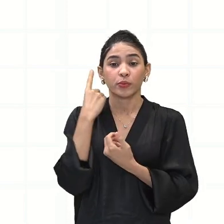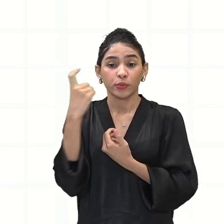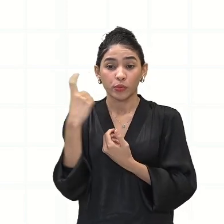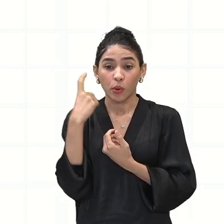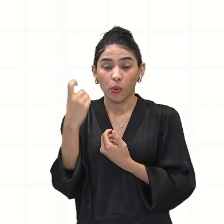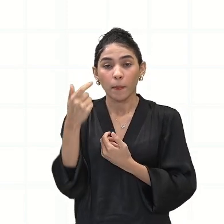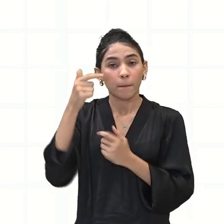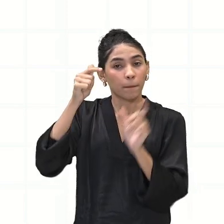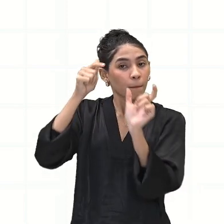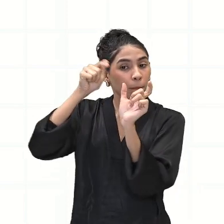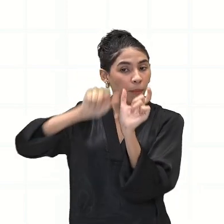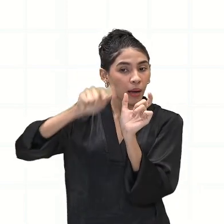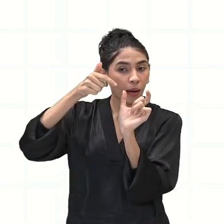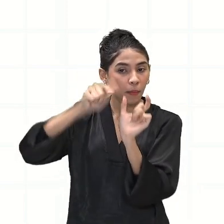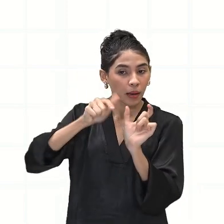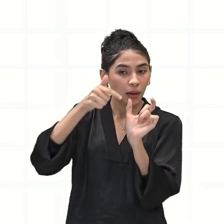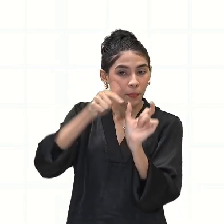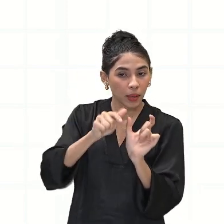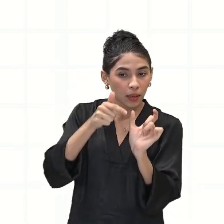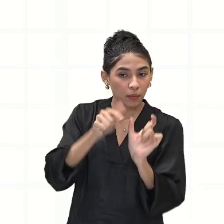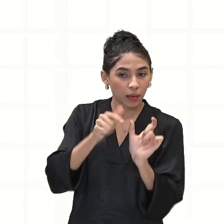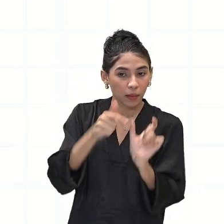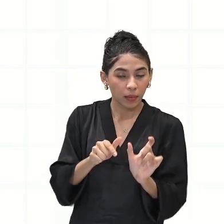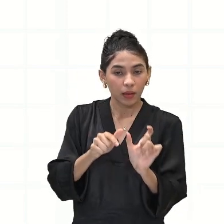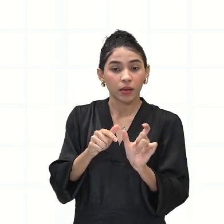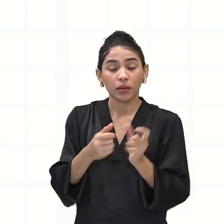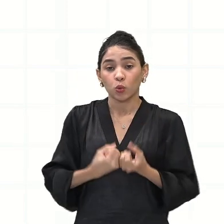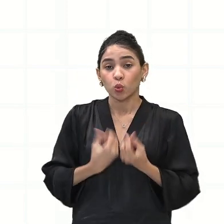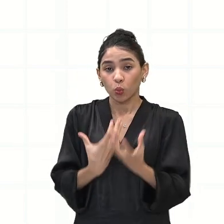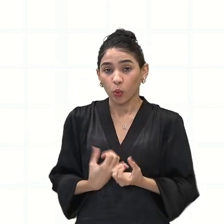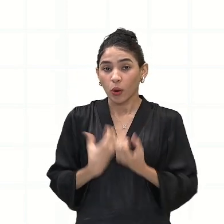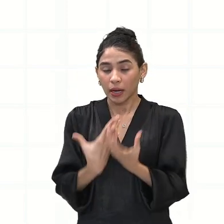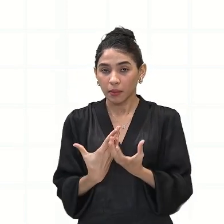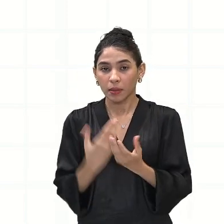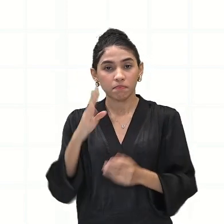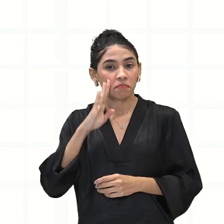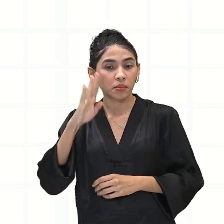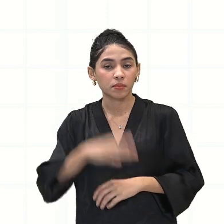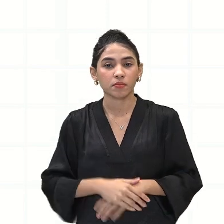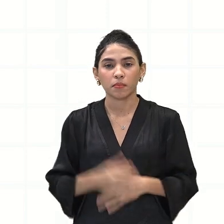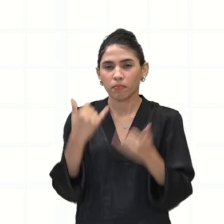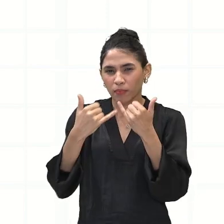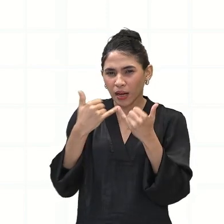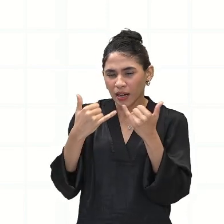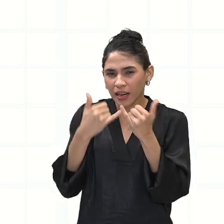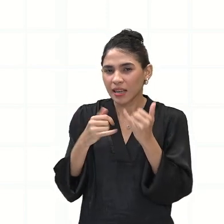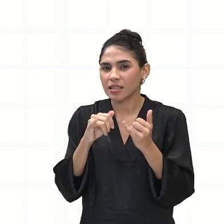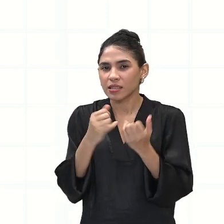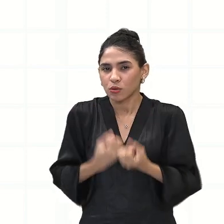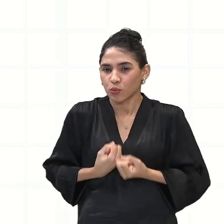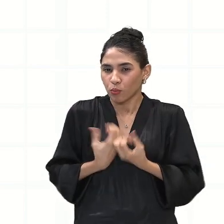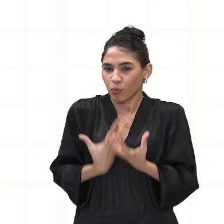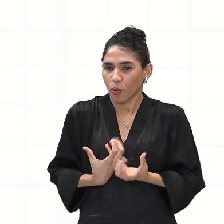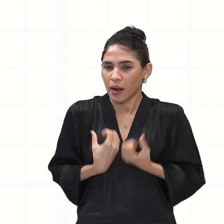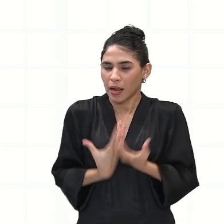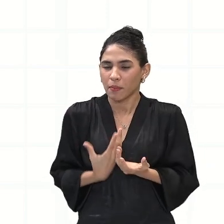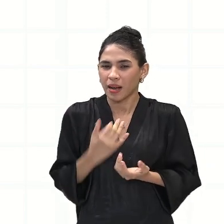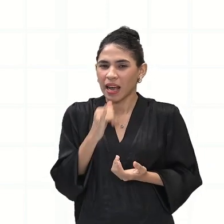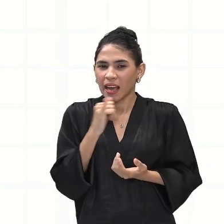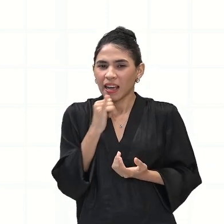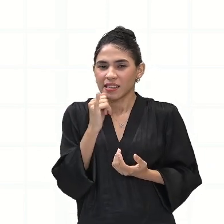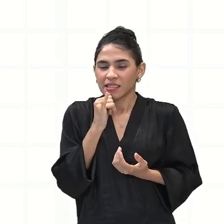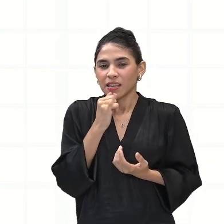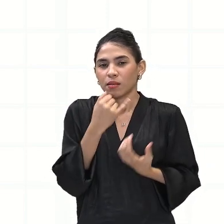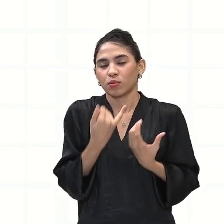essa ideia musical num poema que se chama Violões que Choram. Como se o próprio poema fosse o choro desse